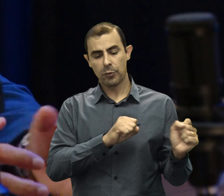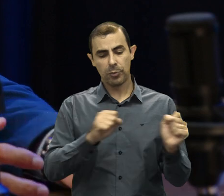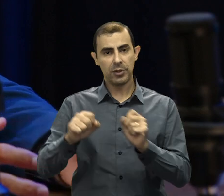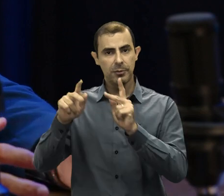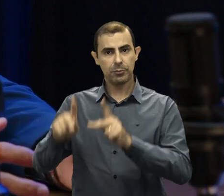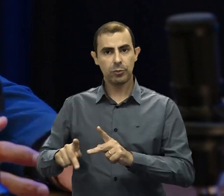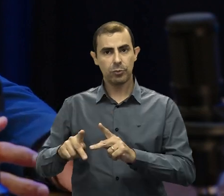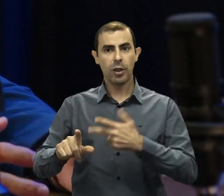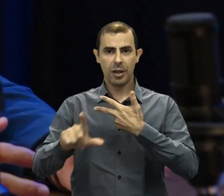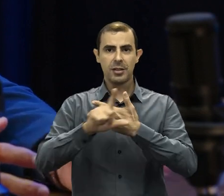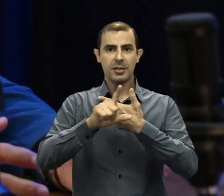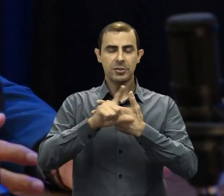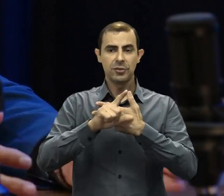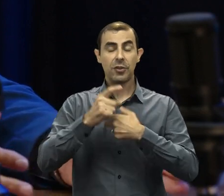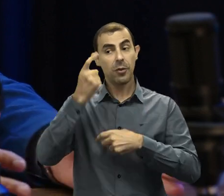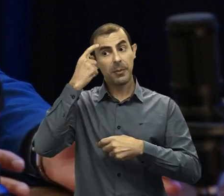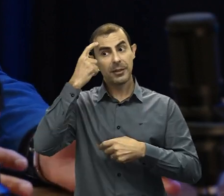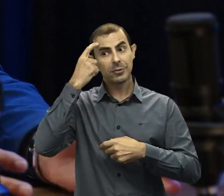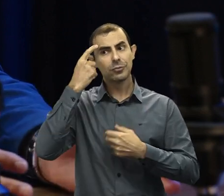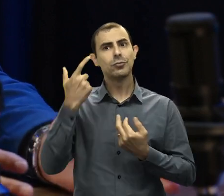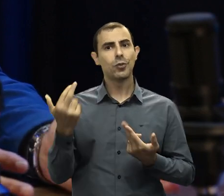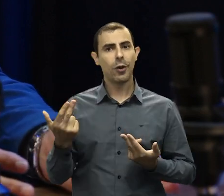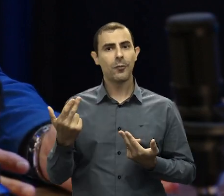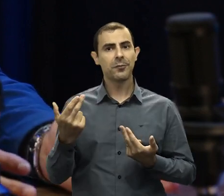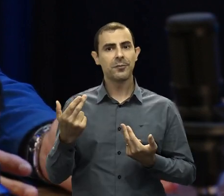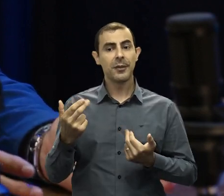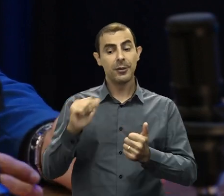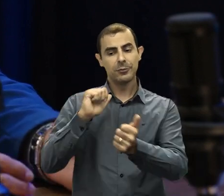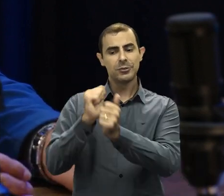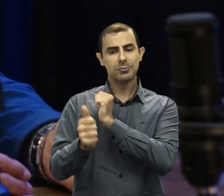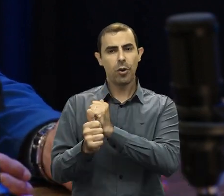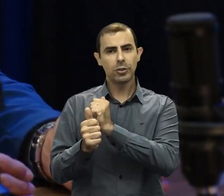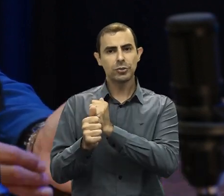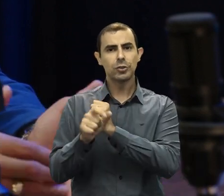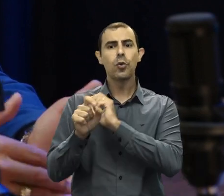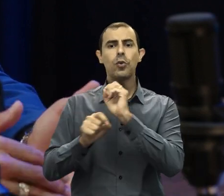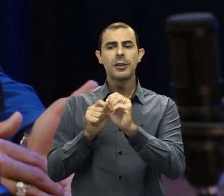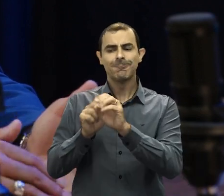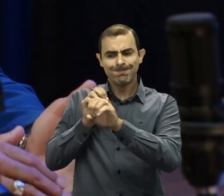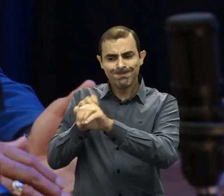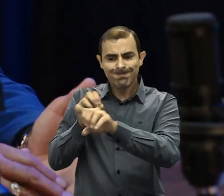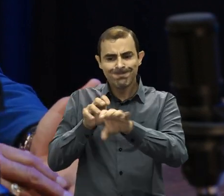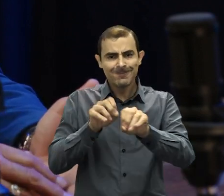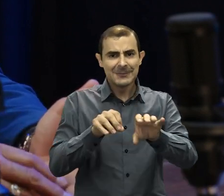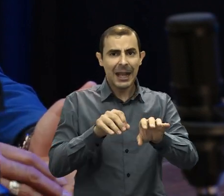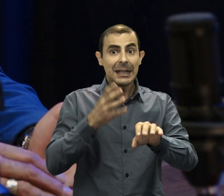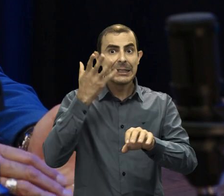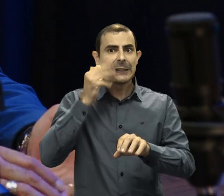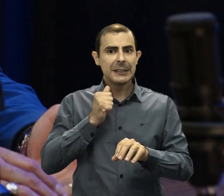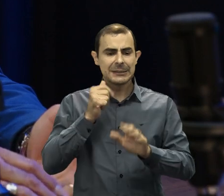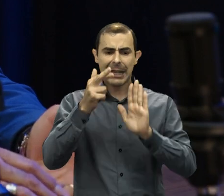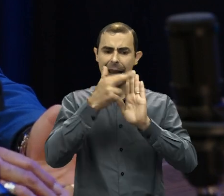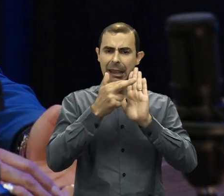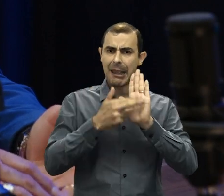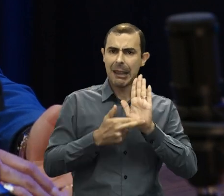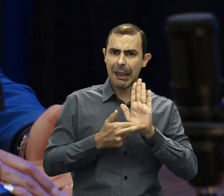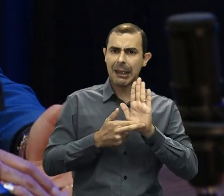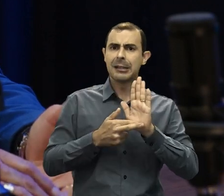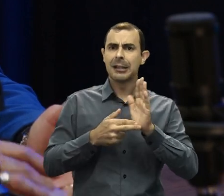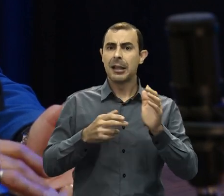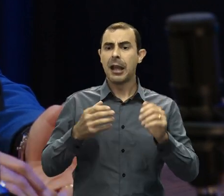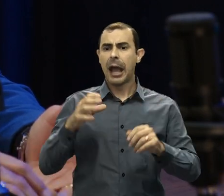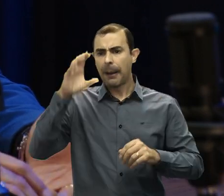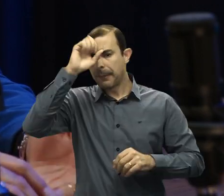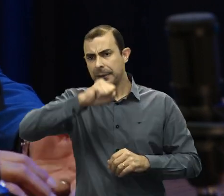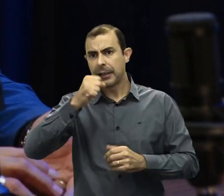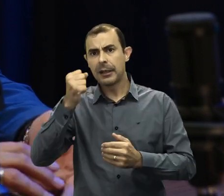parlamentar, eu procuro também usar o esporte ali para doutrinar essas crianças, para que elas possam saber ganhar